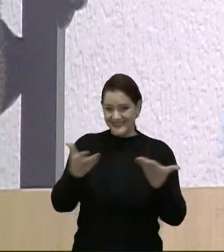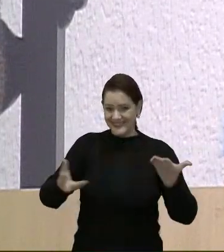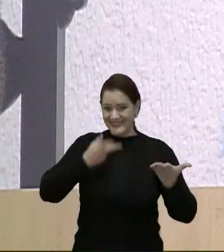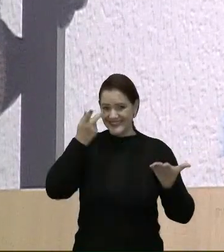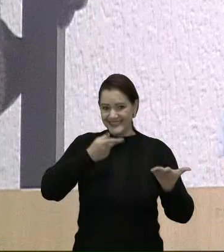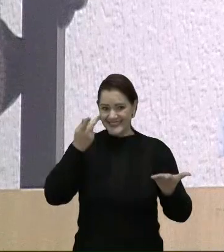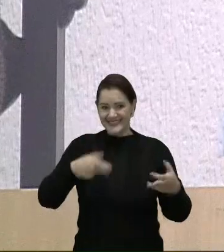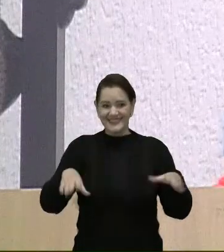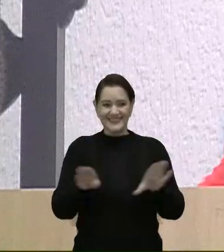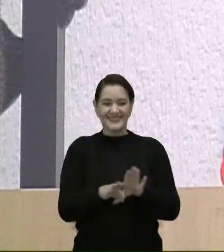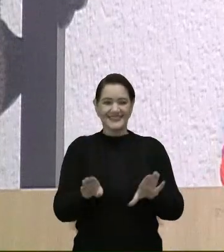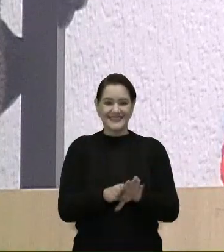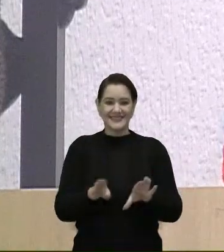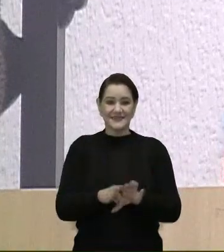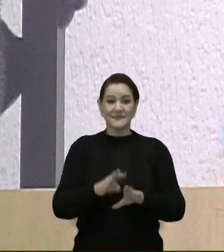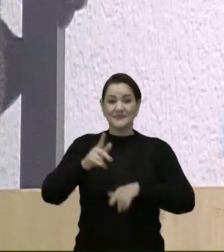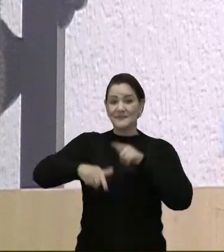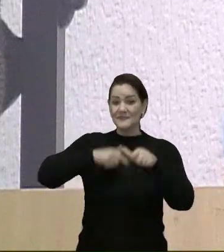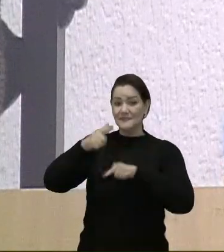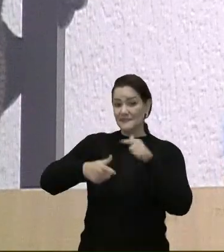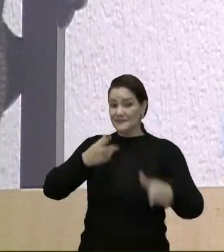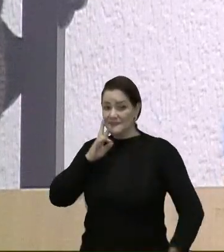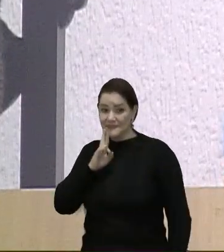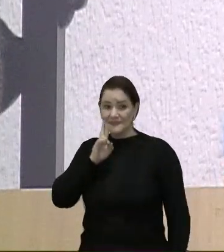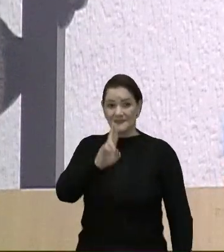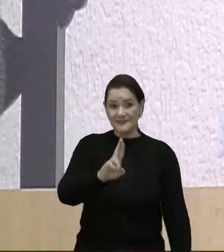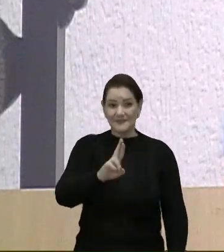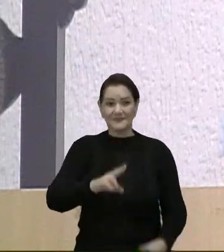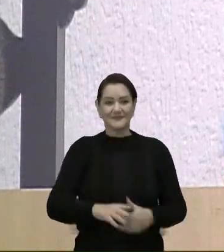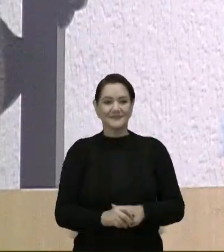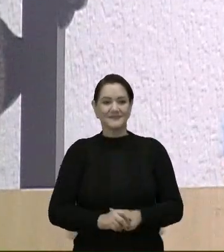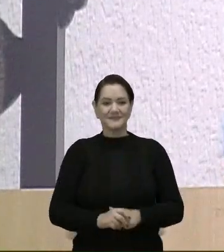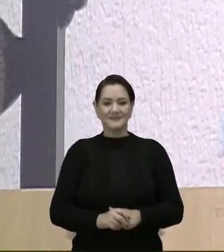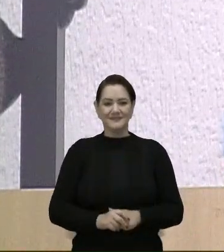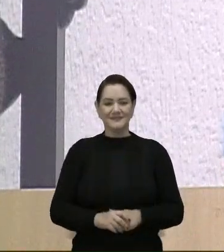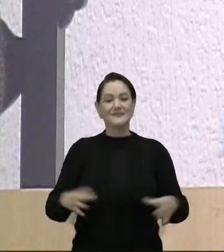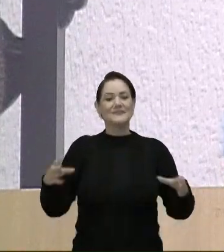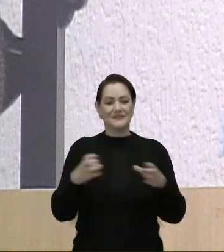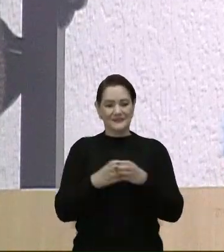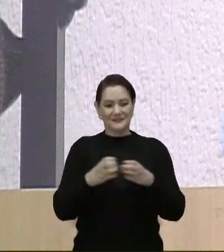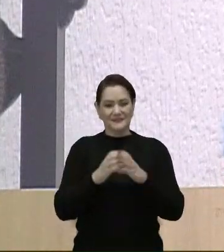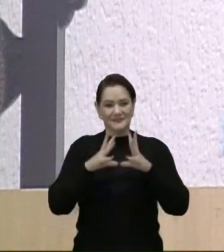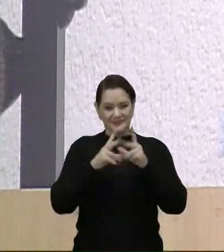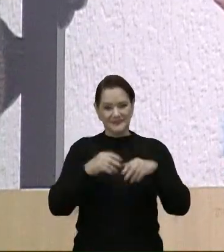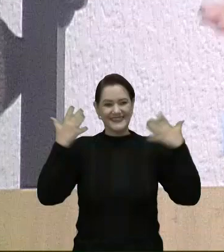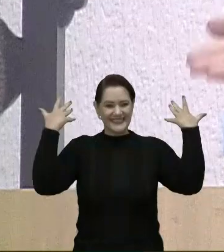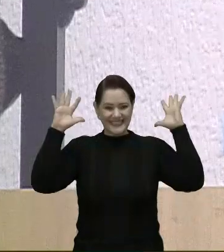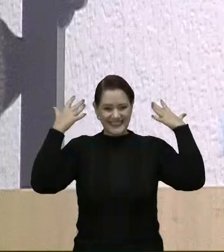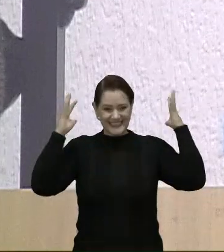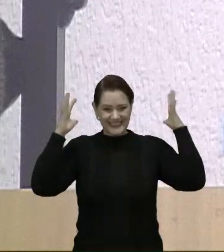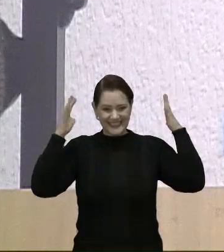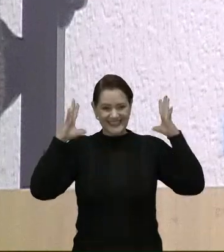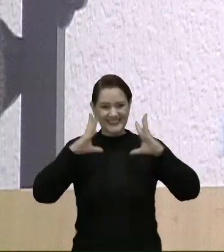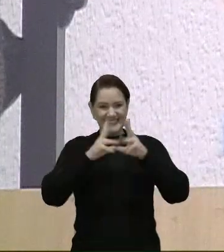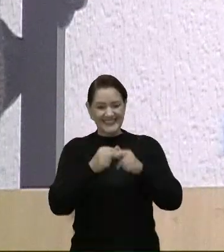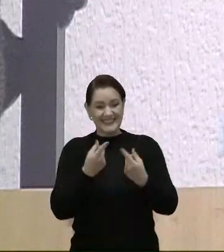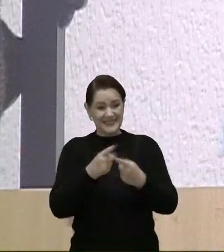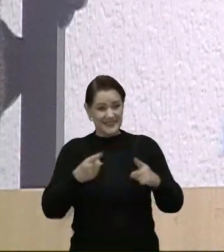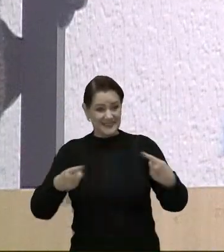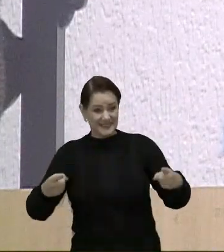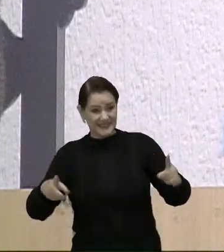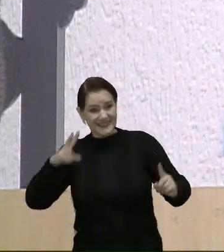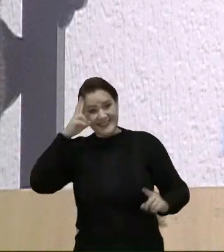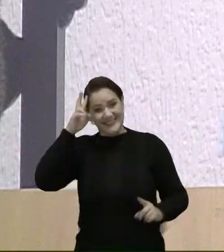aqui também o quanto que o trabalho, o resultado do trabalho é da equipe toda. Então, parabéns, estive num churrasco,